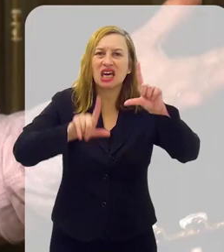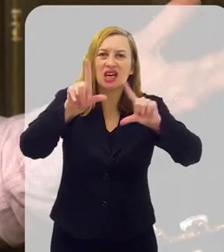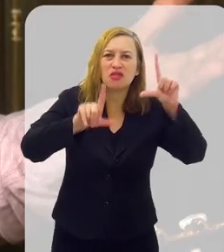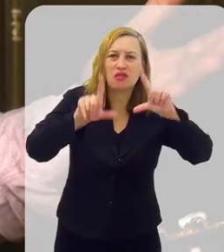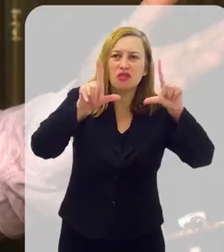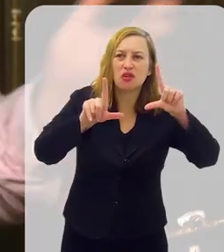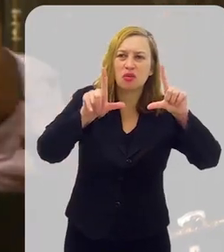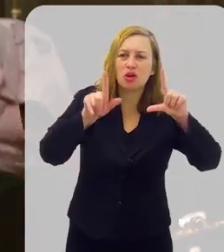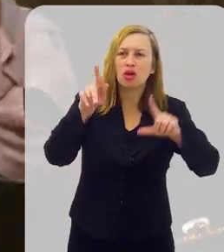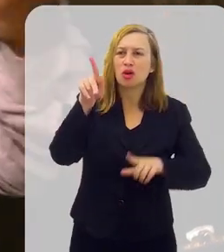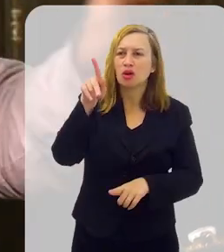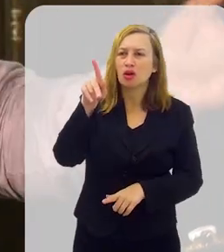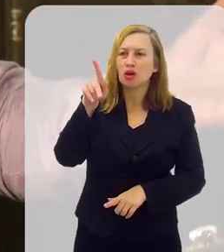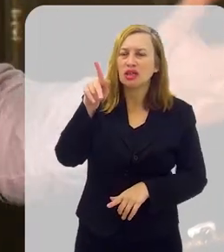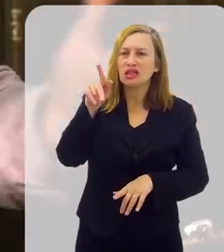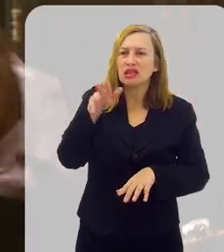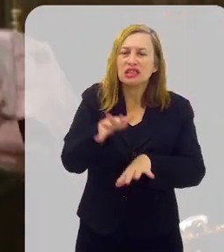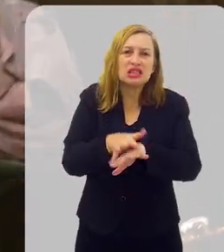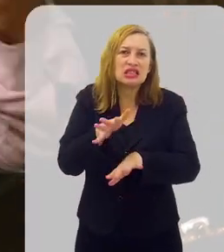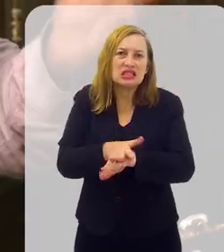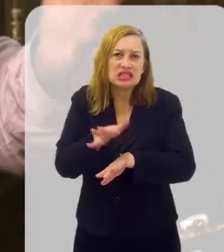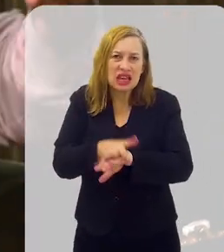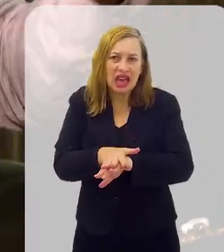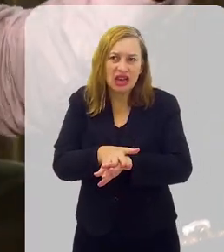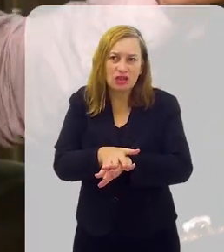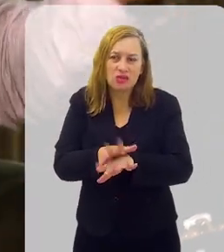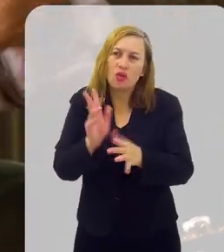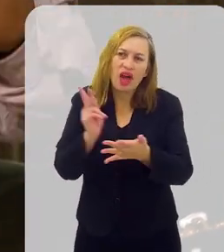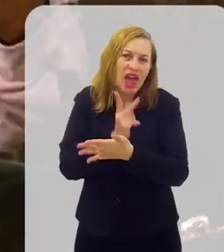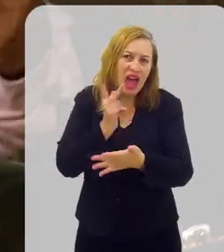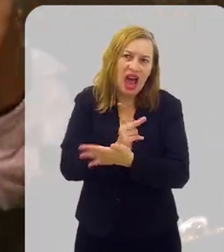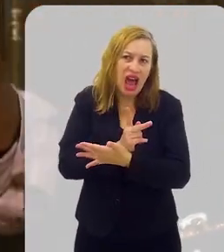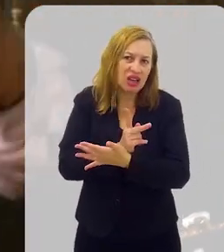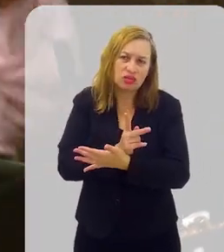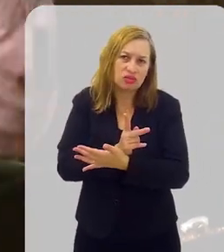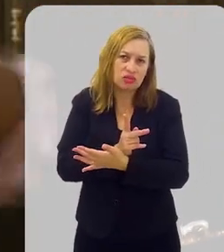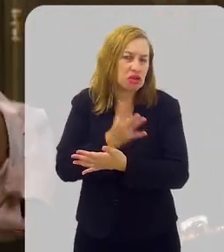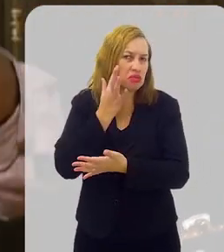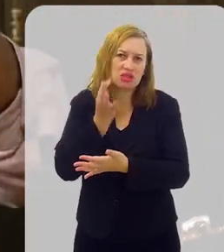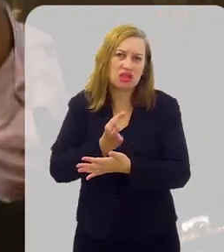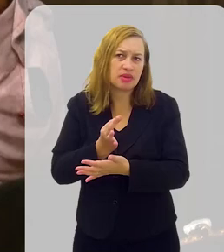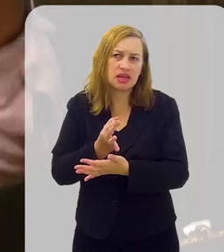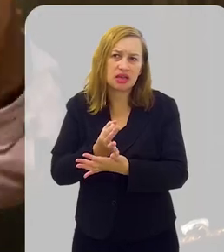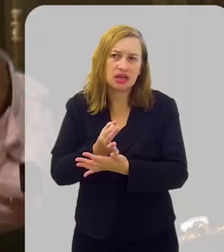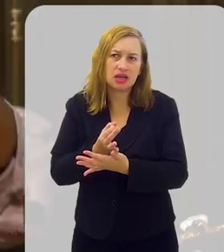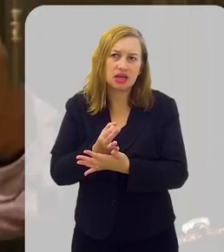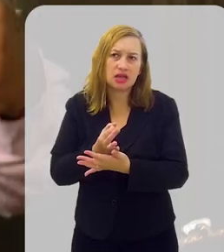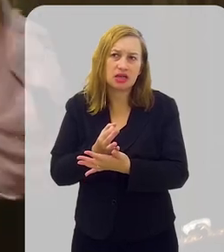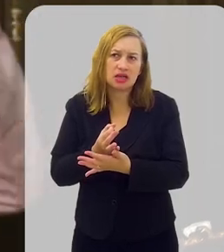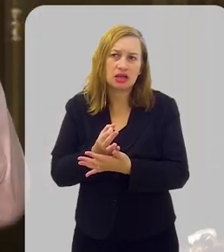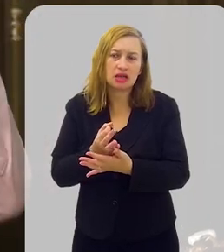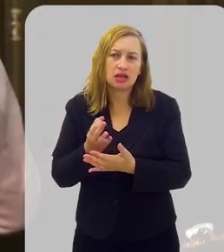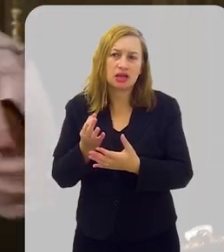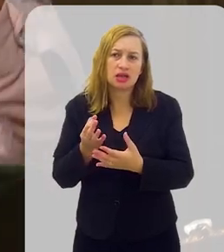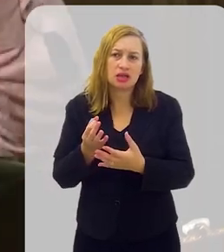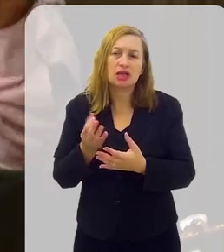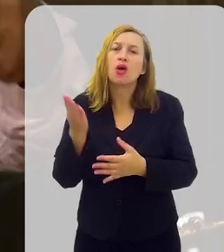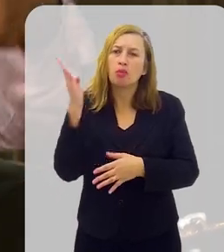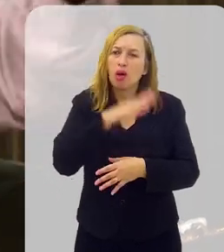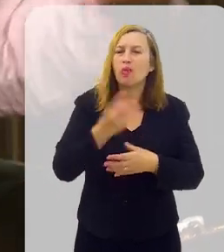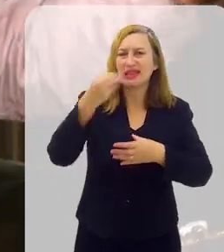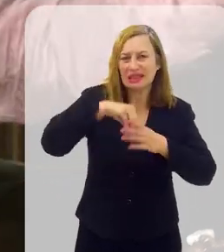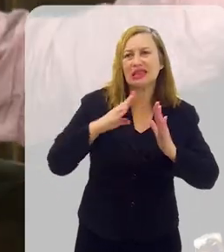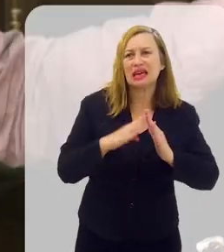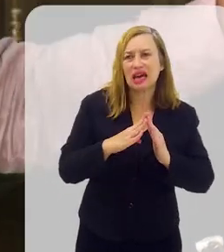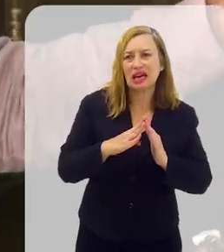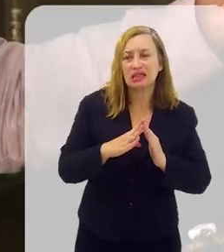fita pornográfica era um pecado como a mesma coisa, porque quando você está assistindo uma fita pornográfica, você está fazendo amor com dois,